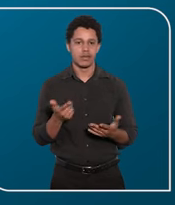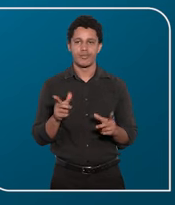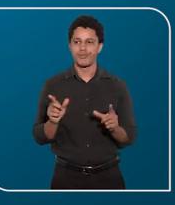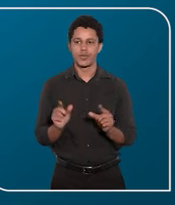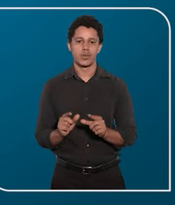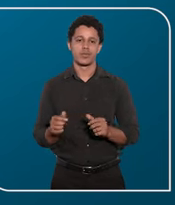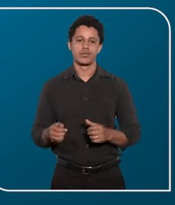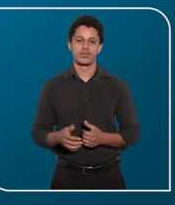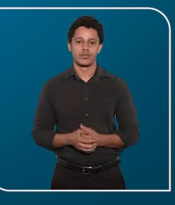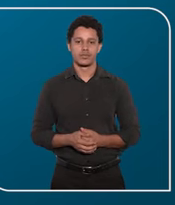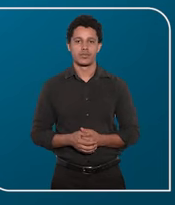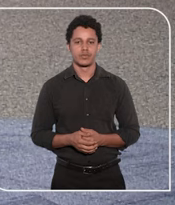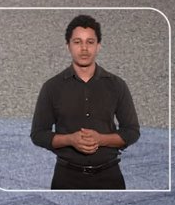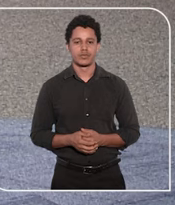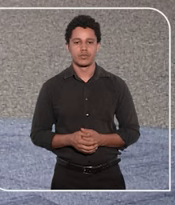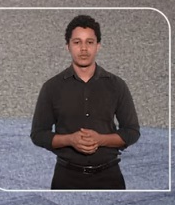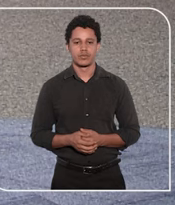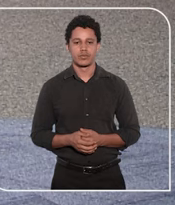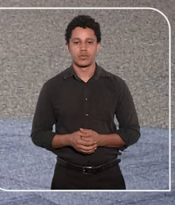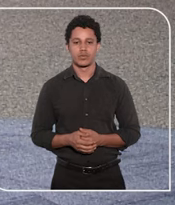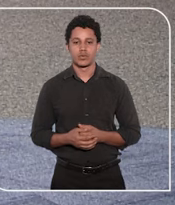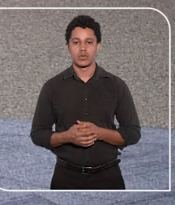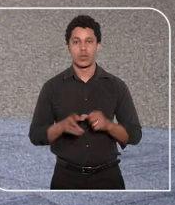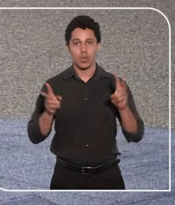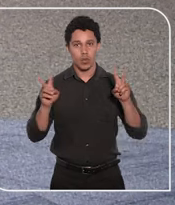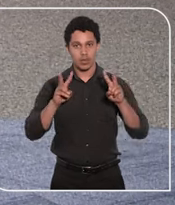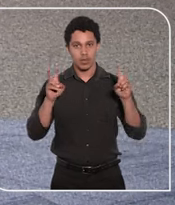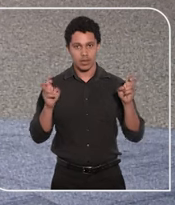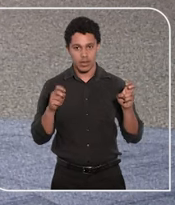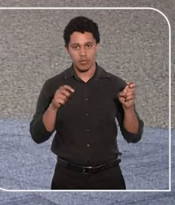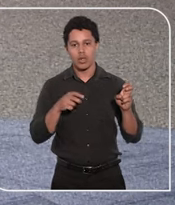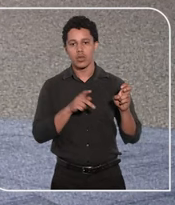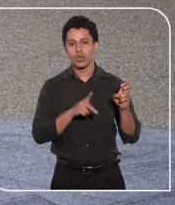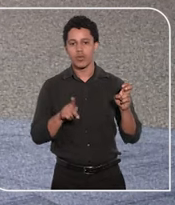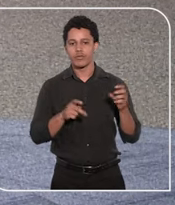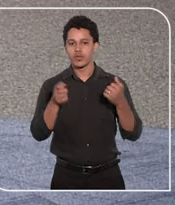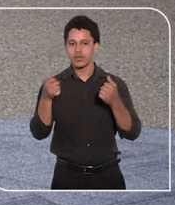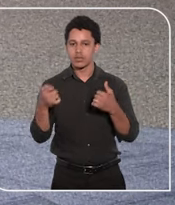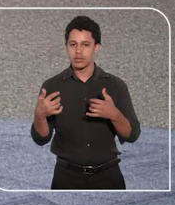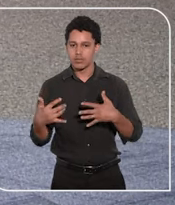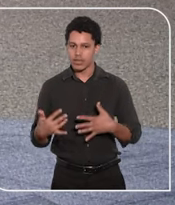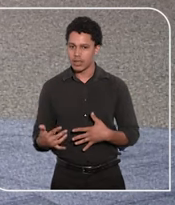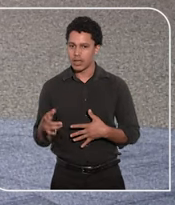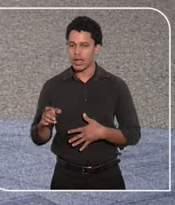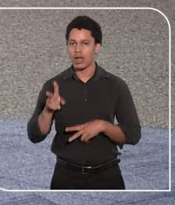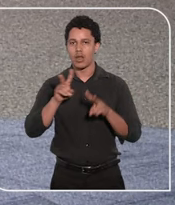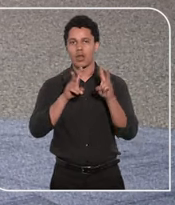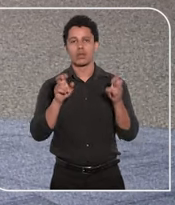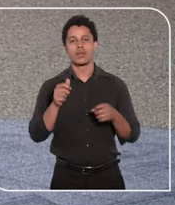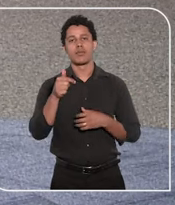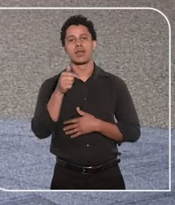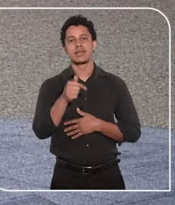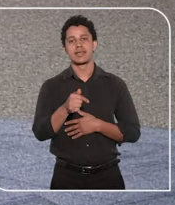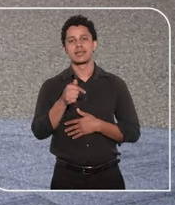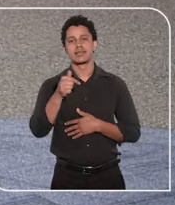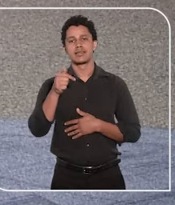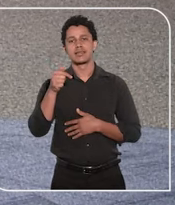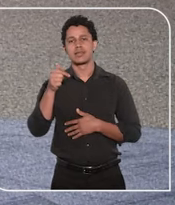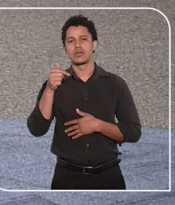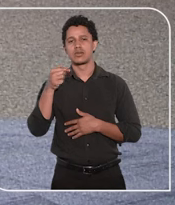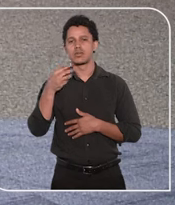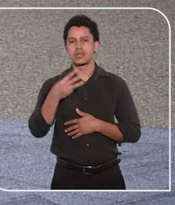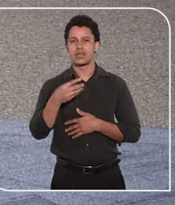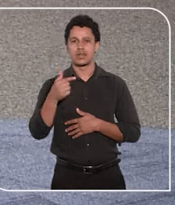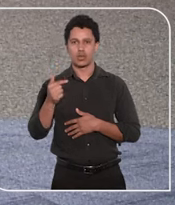minoritária. Uhum. O tema sobre o qual o professor Guilherme acabou de citar, o tema 732 do Supremo. Falando